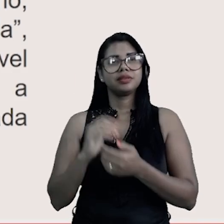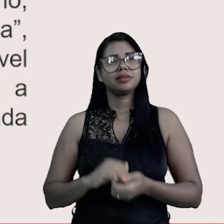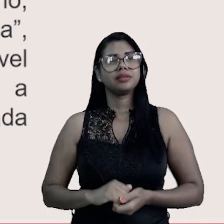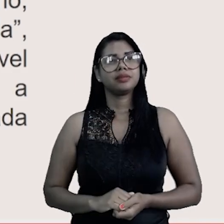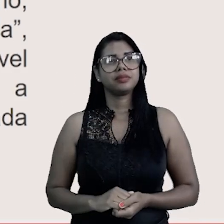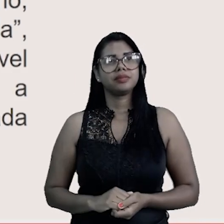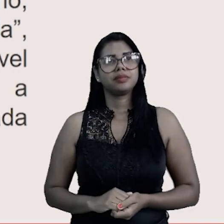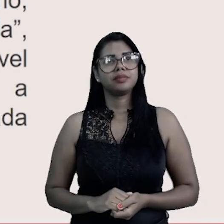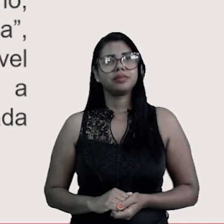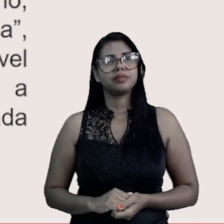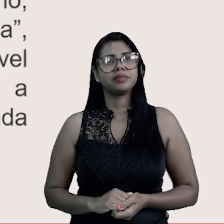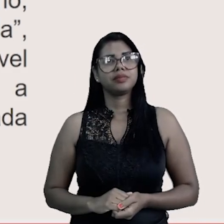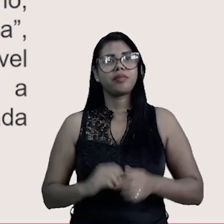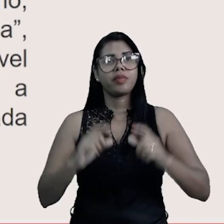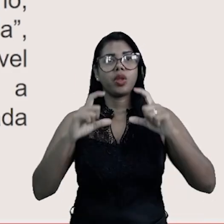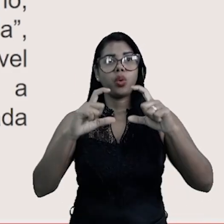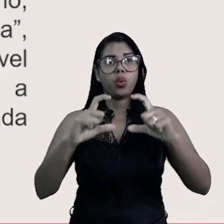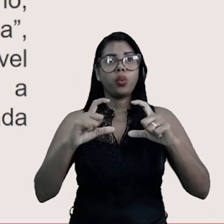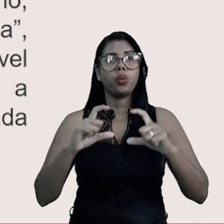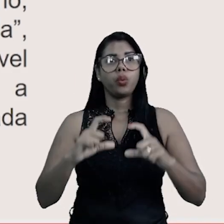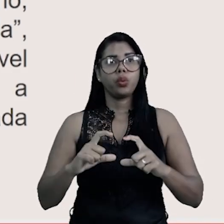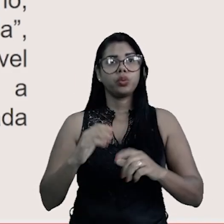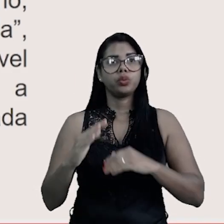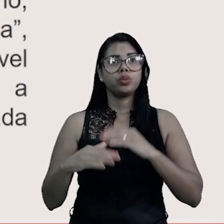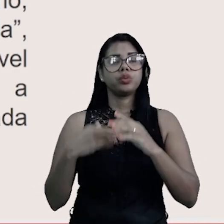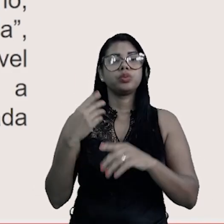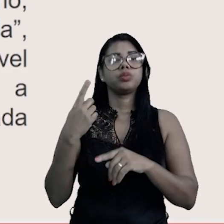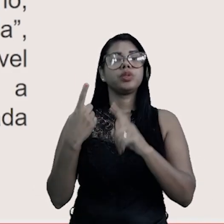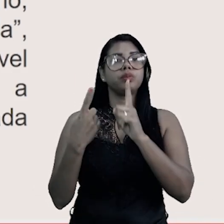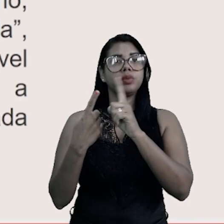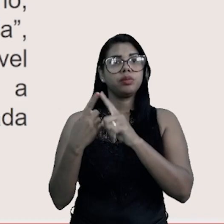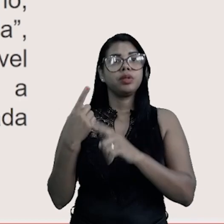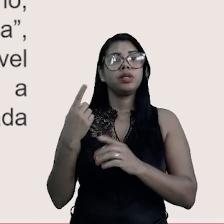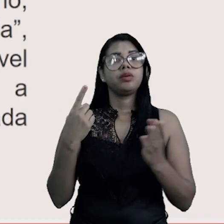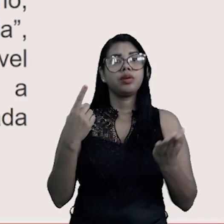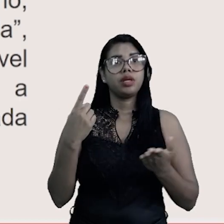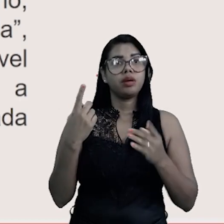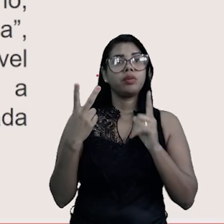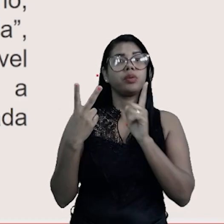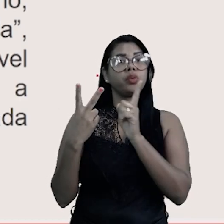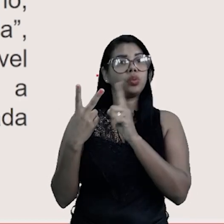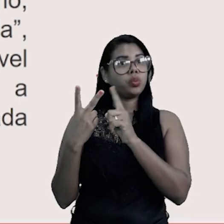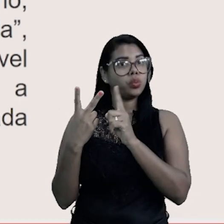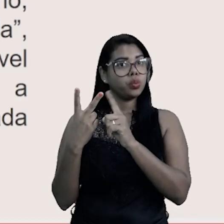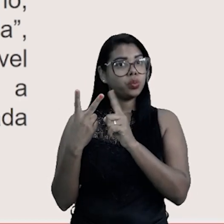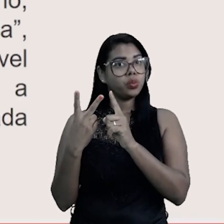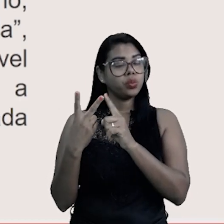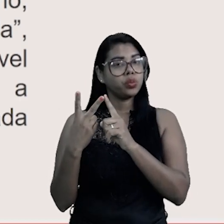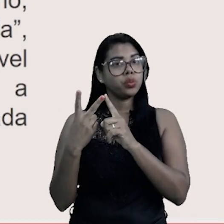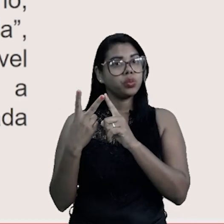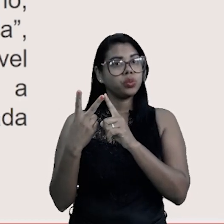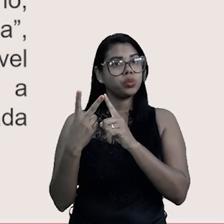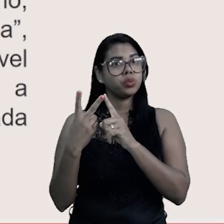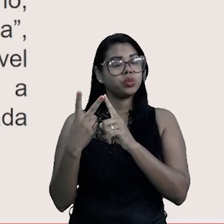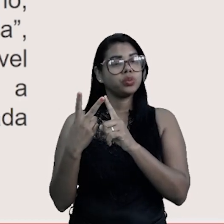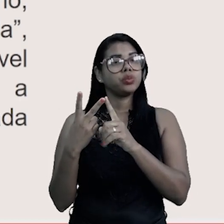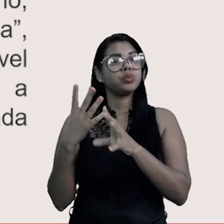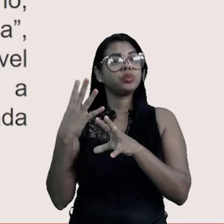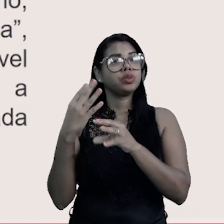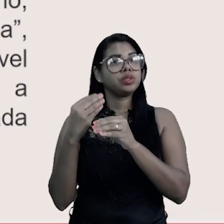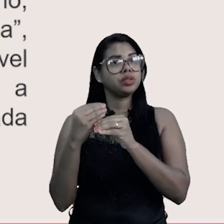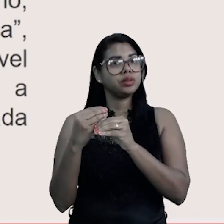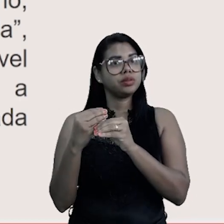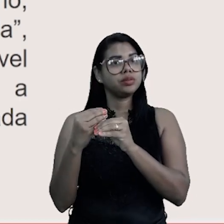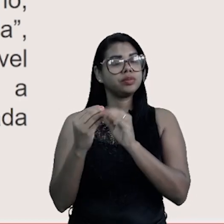solto o parágrafo do desenvolvimento 1 e o desenvolvimento 2. Então, ela faz o quê? Ela usa aqui, ó, um